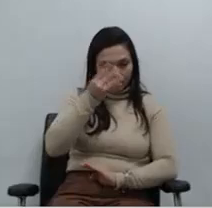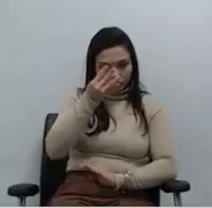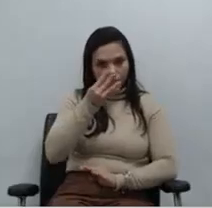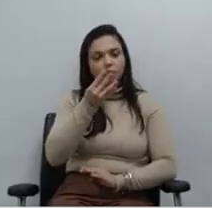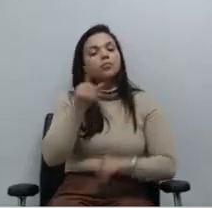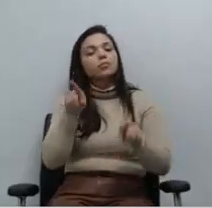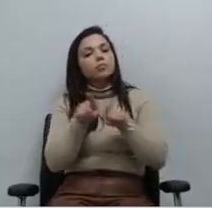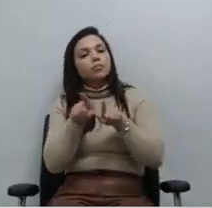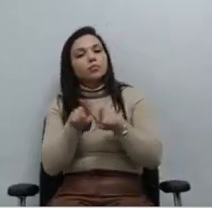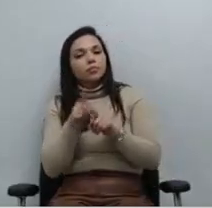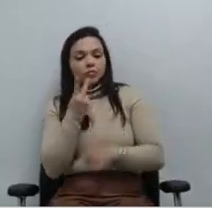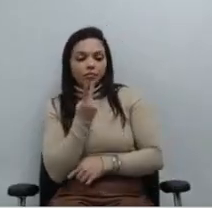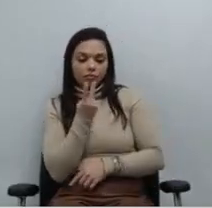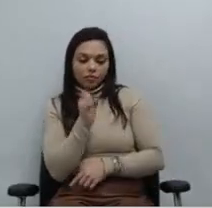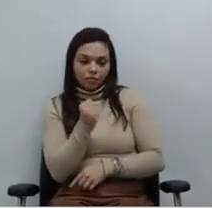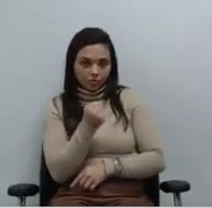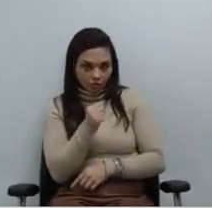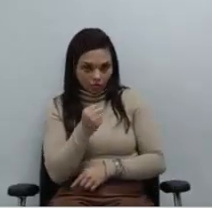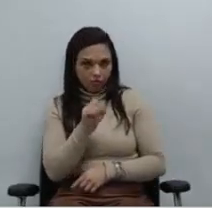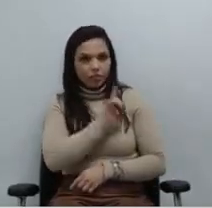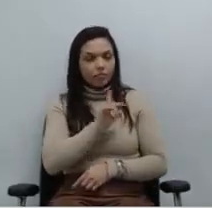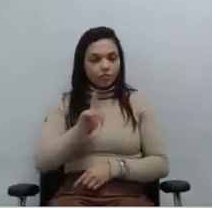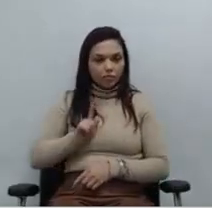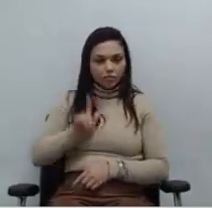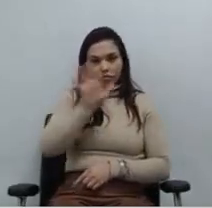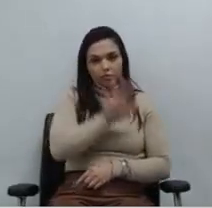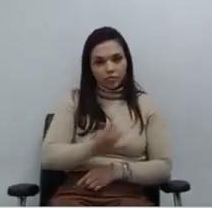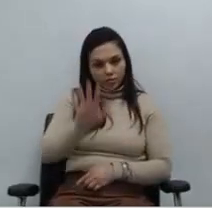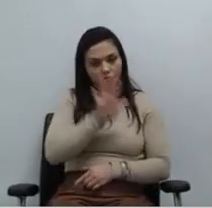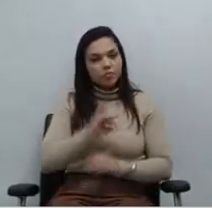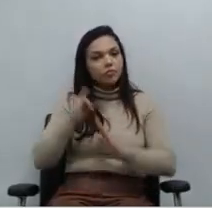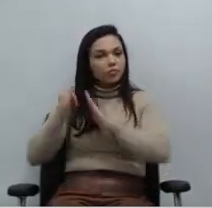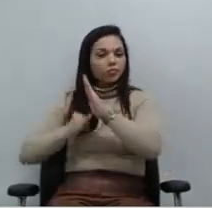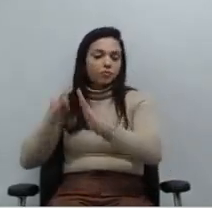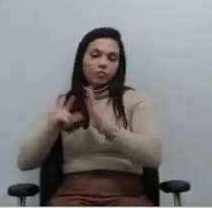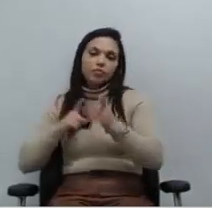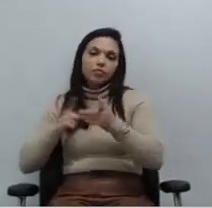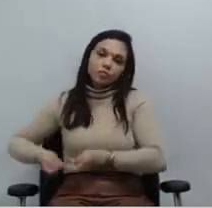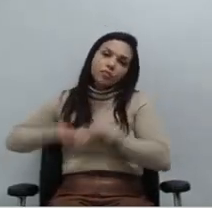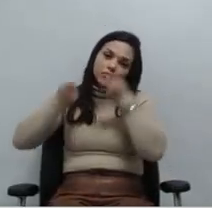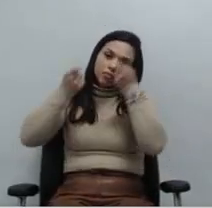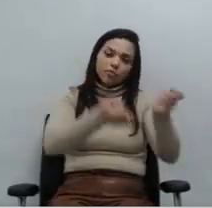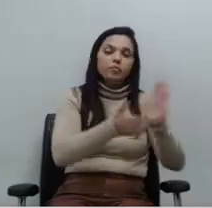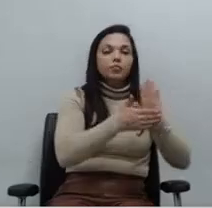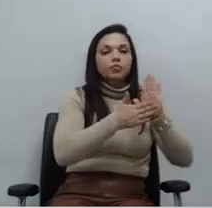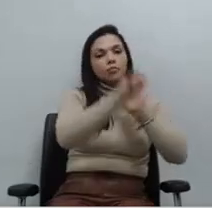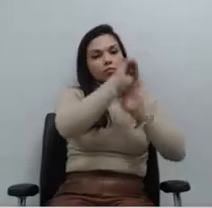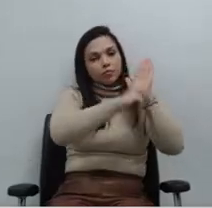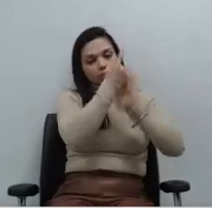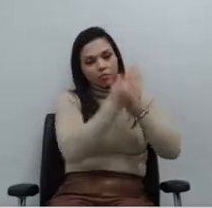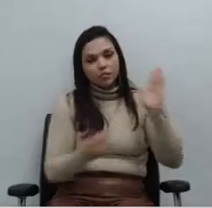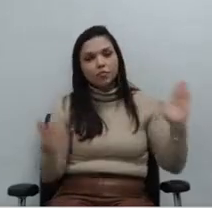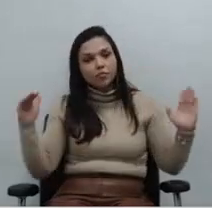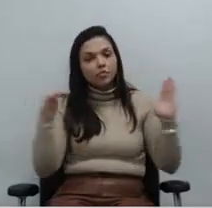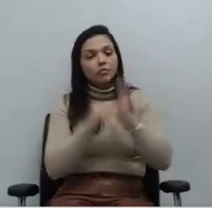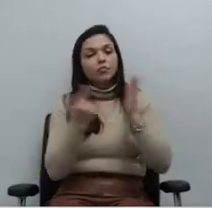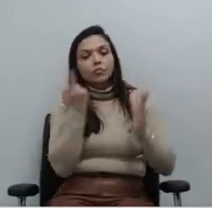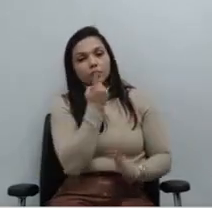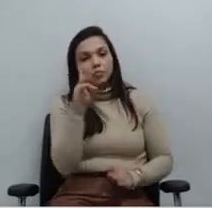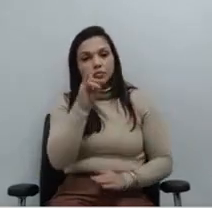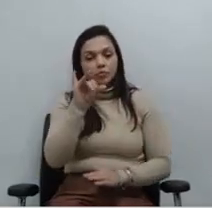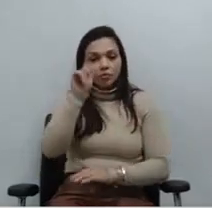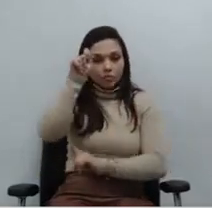que a Defensoria Pública, assim como as demais instituições, devem enviar essa proposta orçamentária até o último dia útil do mês de 2024 por meio desse